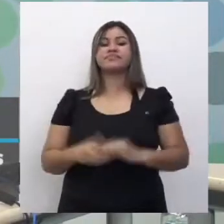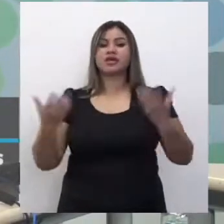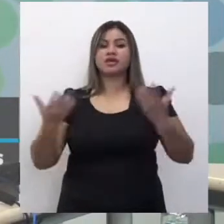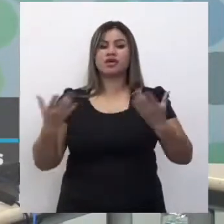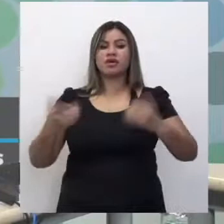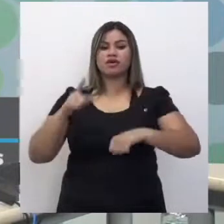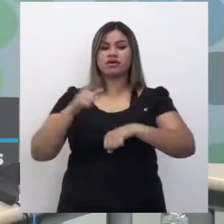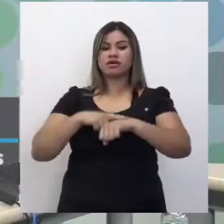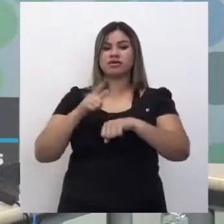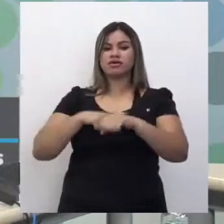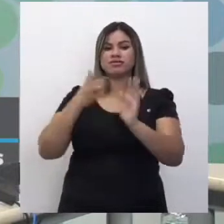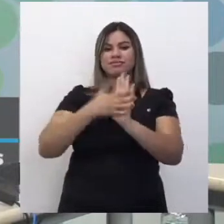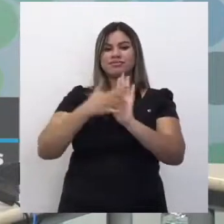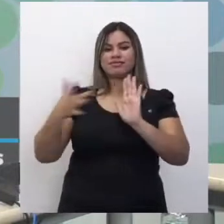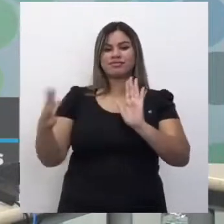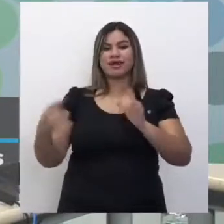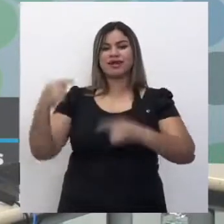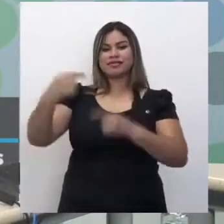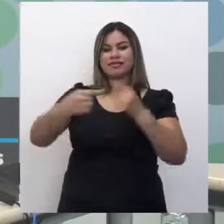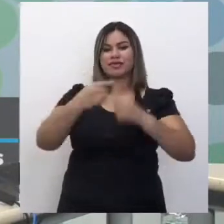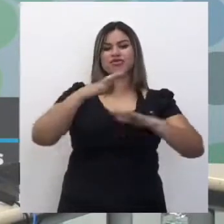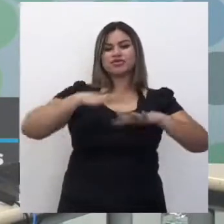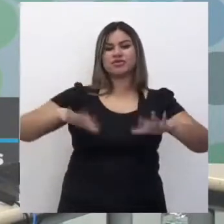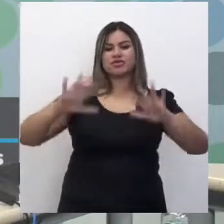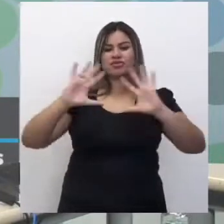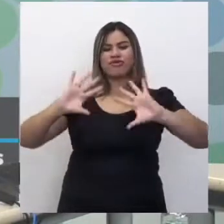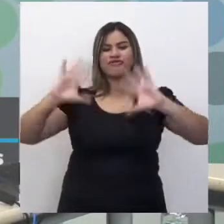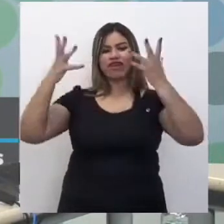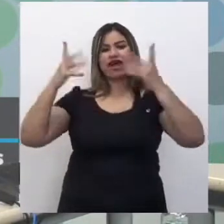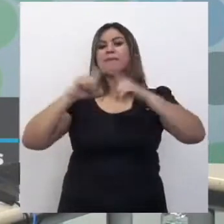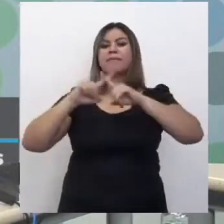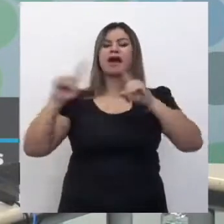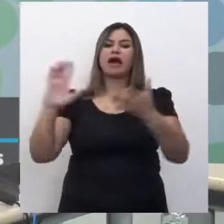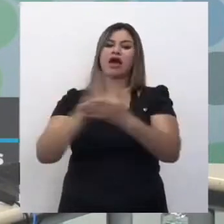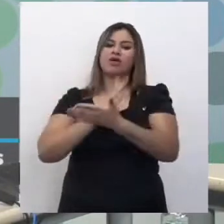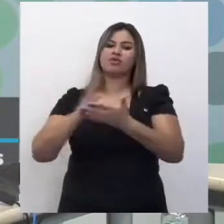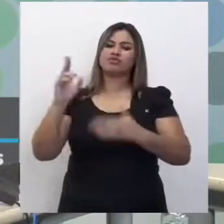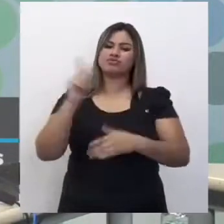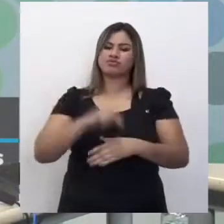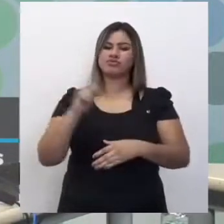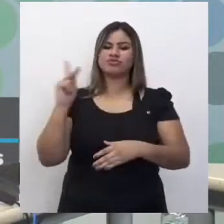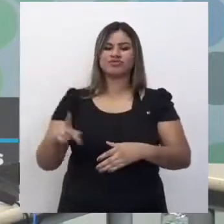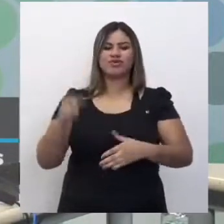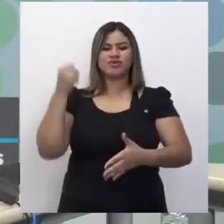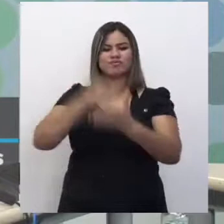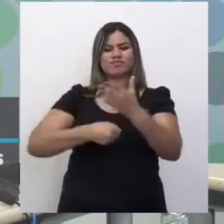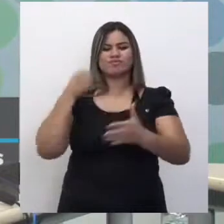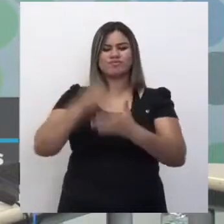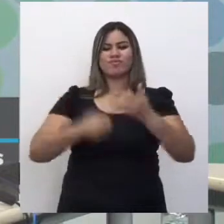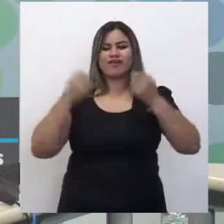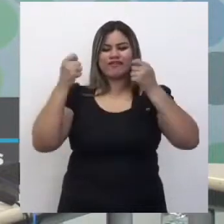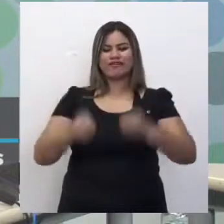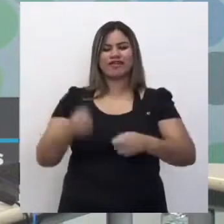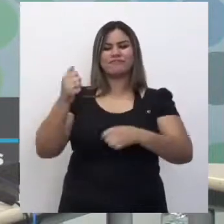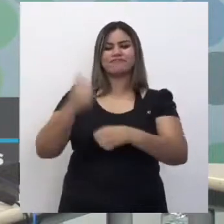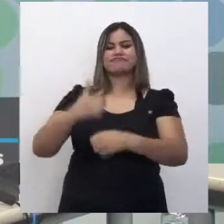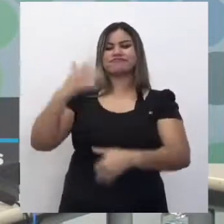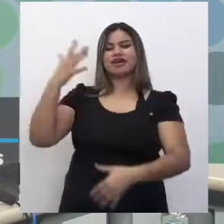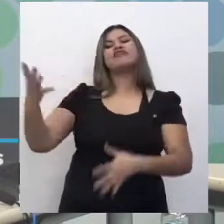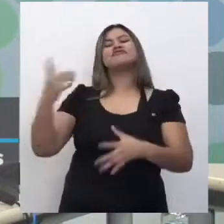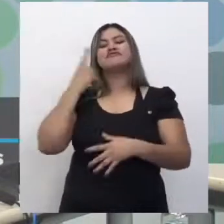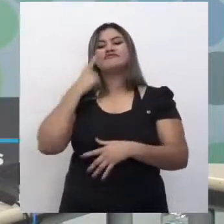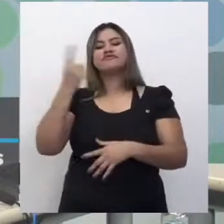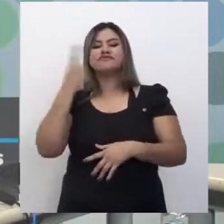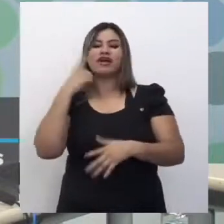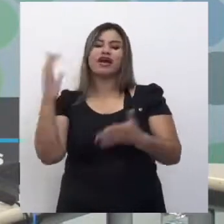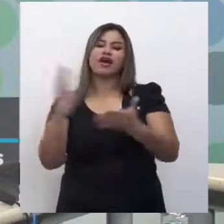debate virtual, todo mundo já está em clima de festa, mas a gente tem alguns professores guerreiros firmes e fortes aqui no nosso chat. Quem sabe temos